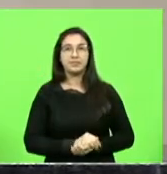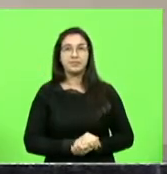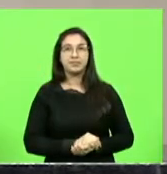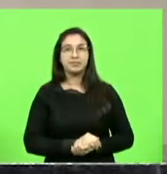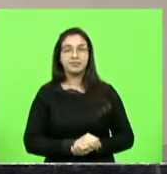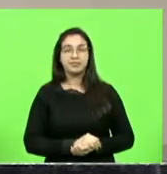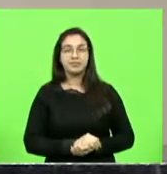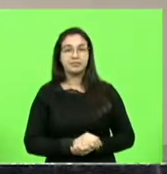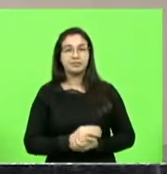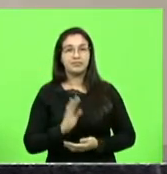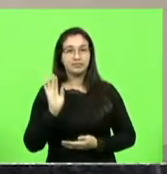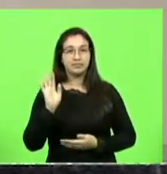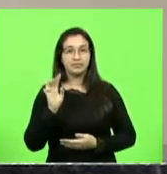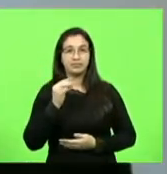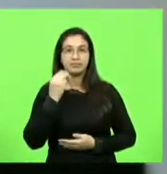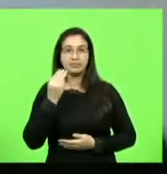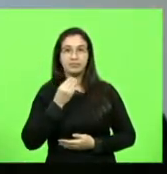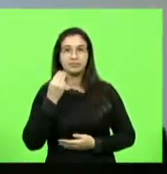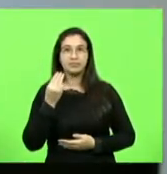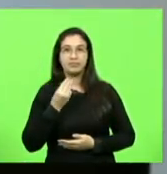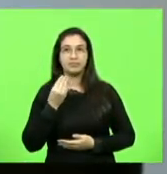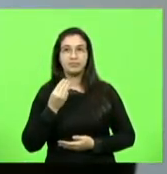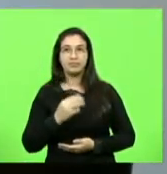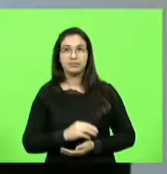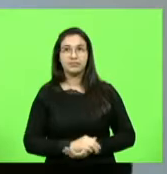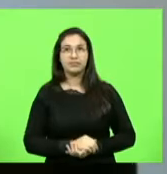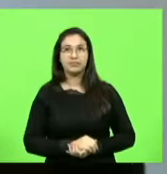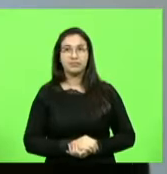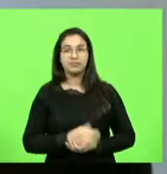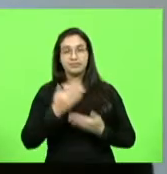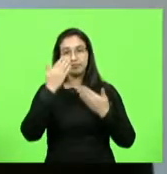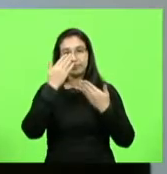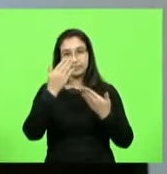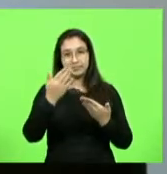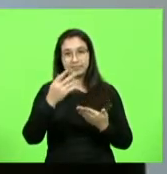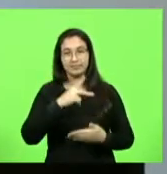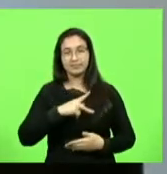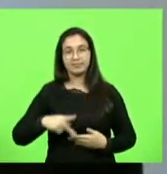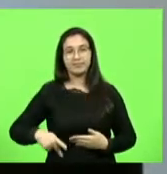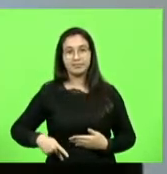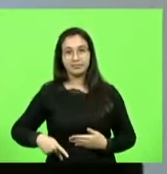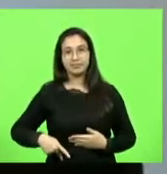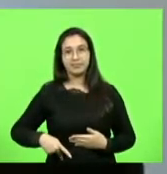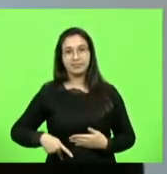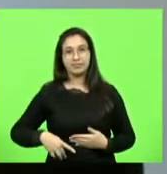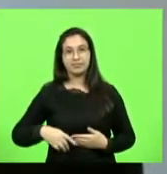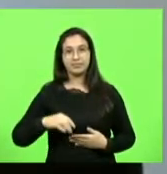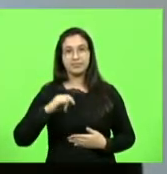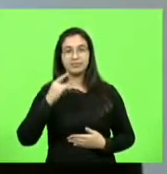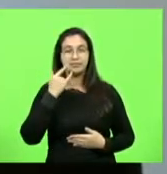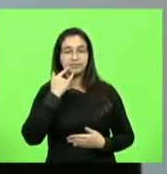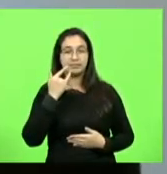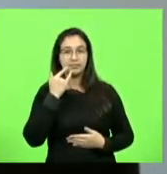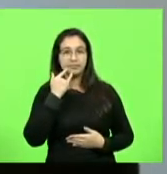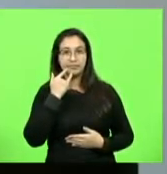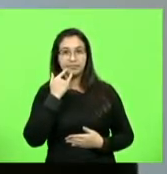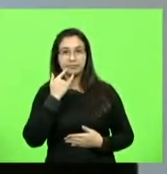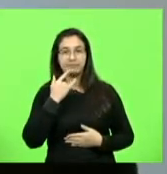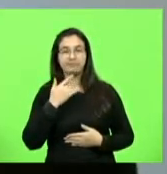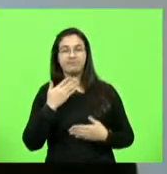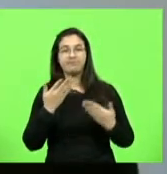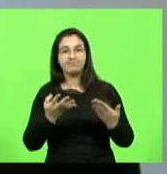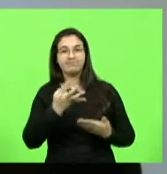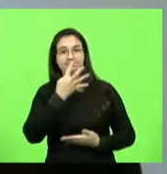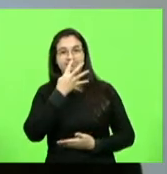Com a palavra o deputado Márcio Machado. Obrigado, presidente. Deputado Mauro de Nadal, cumprimento e ratifico o apreço aos nobres